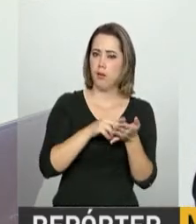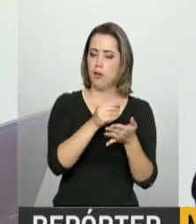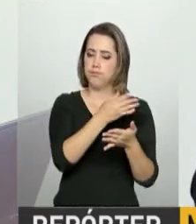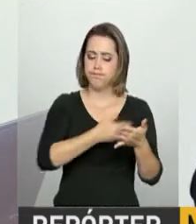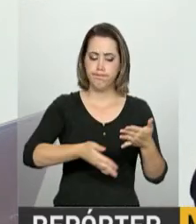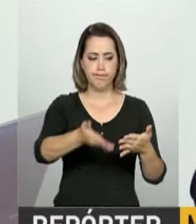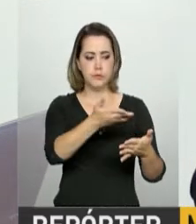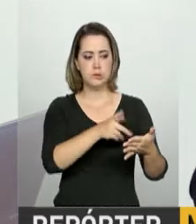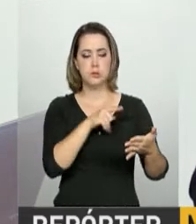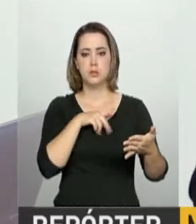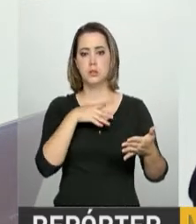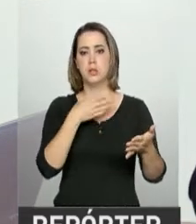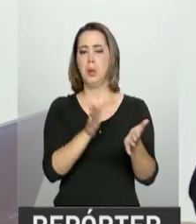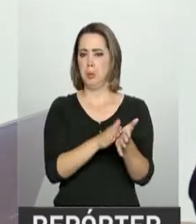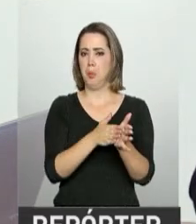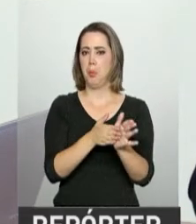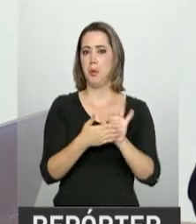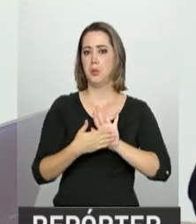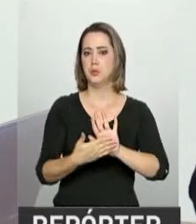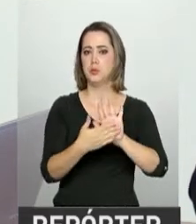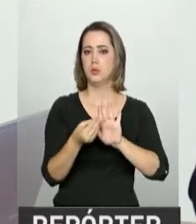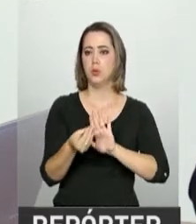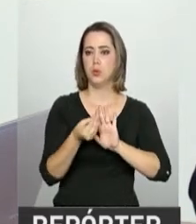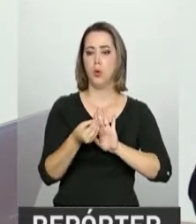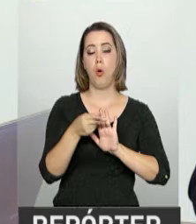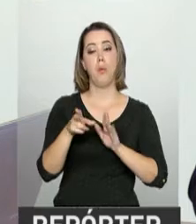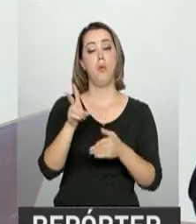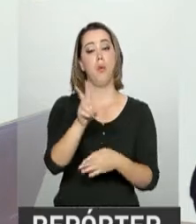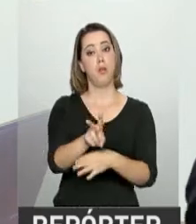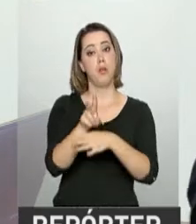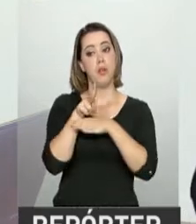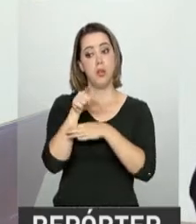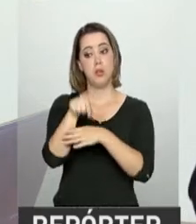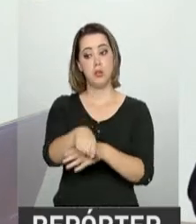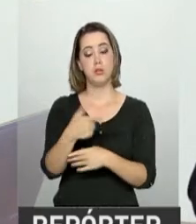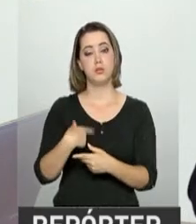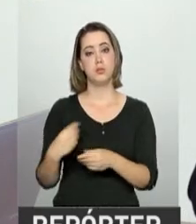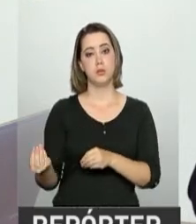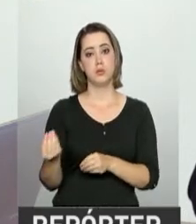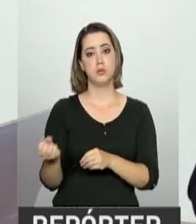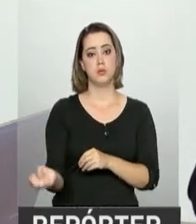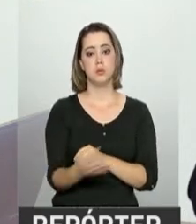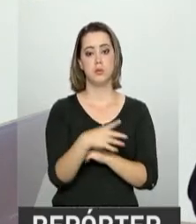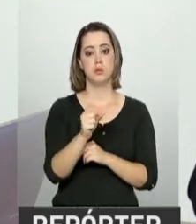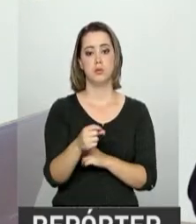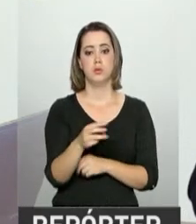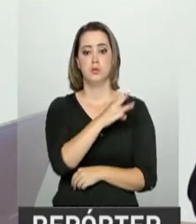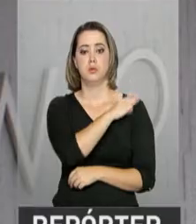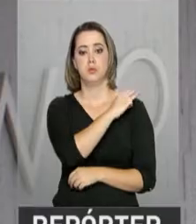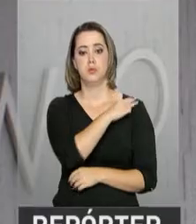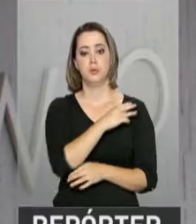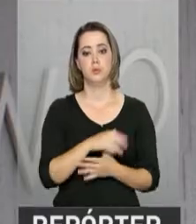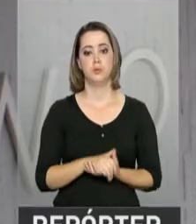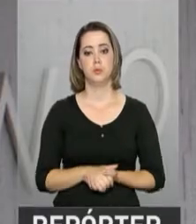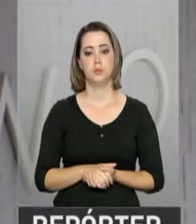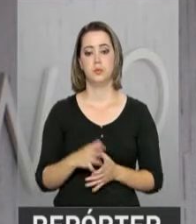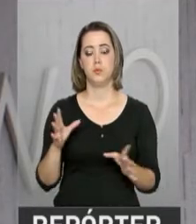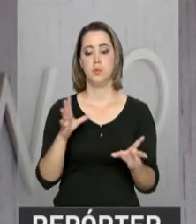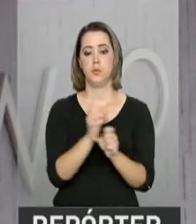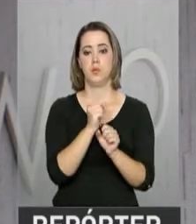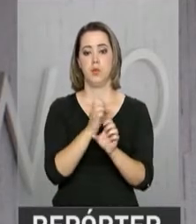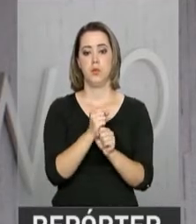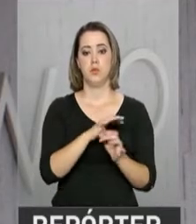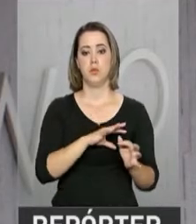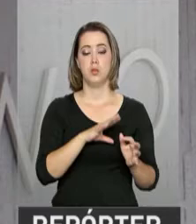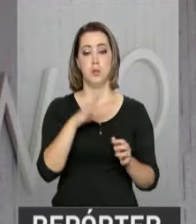tratativa para aprovação de um programa de financiamento à implementação da reforma do ensino médio no brasil o orçamento do banco mundial